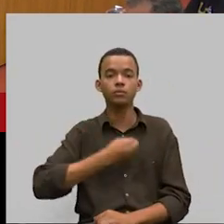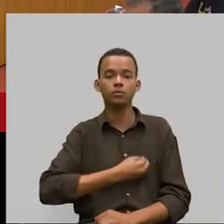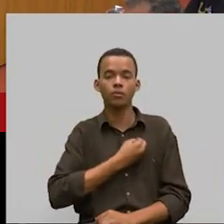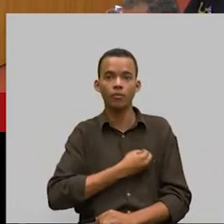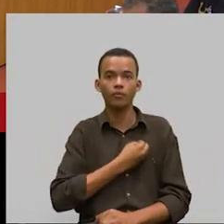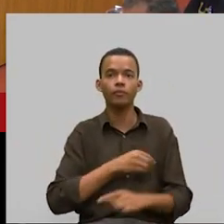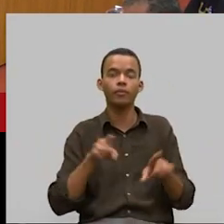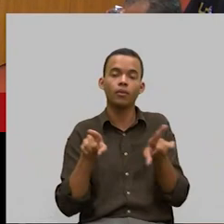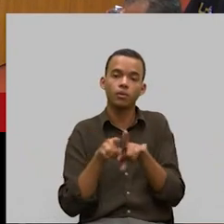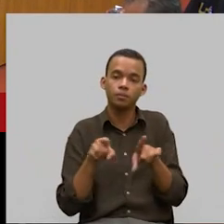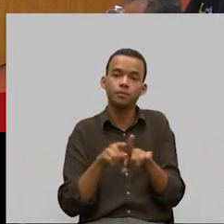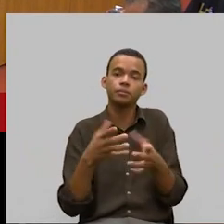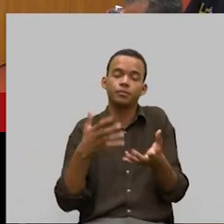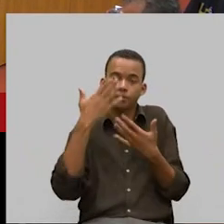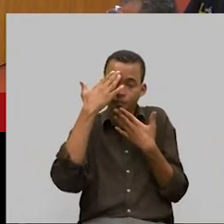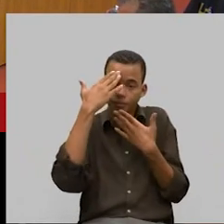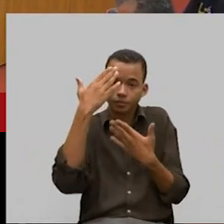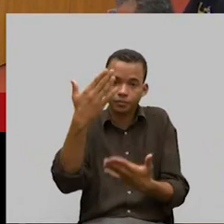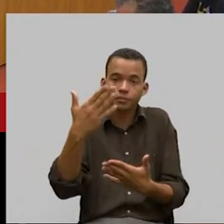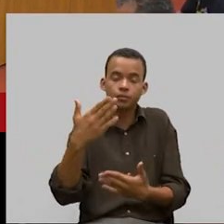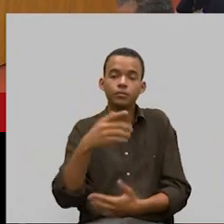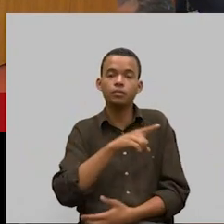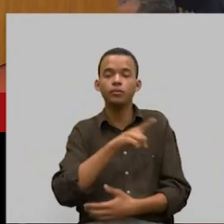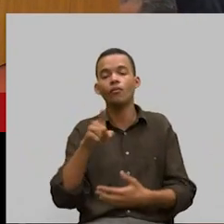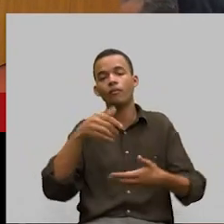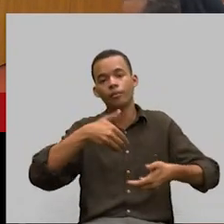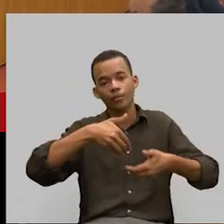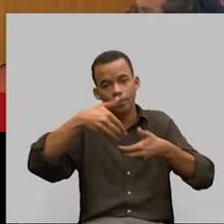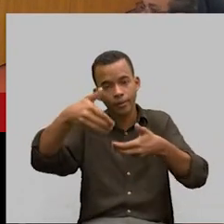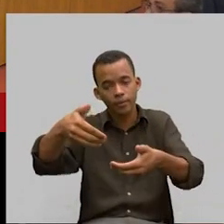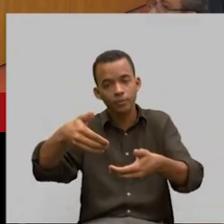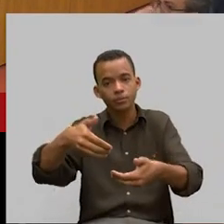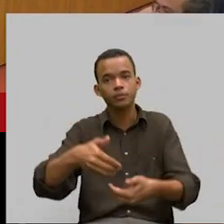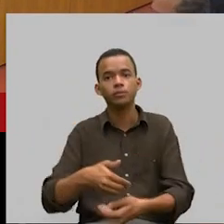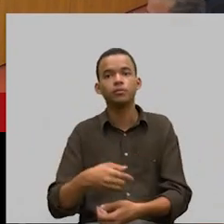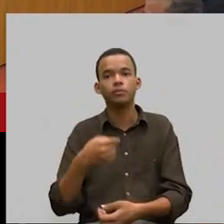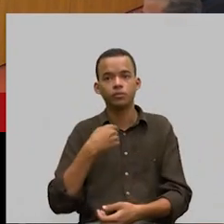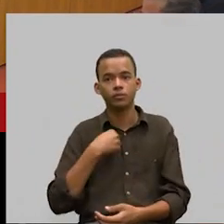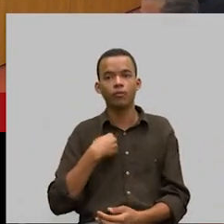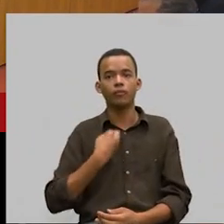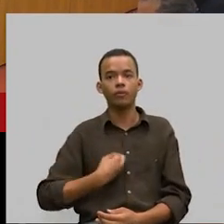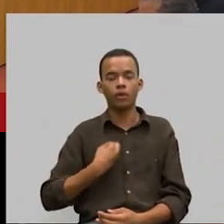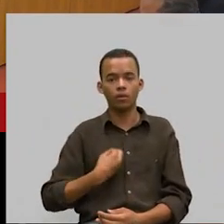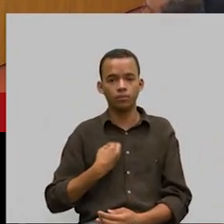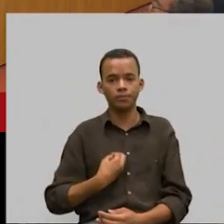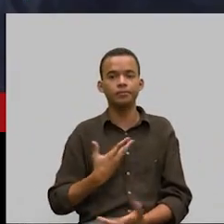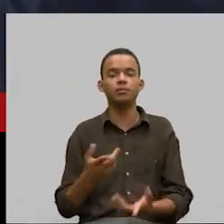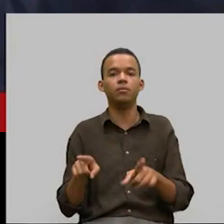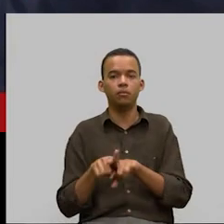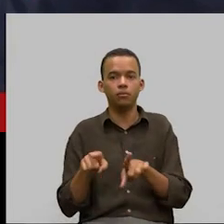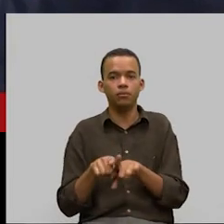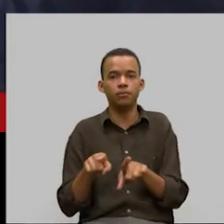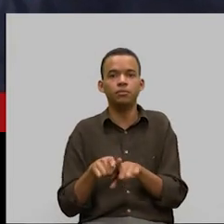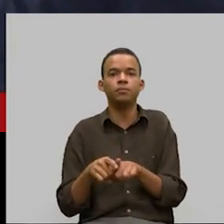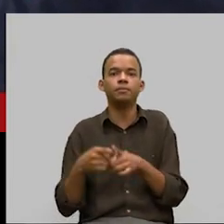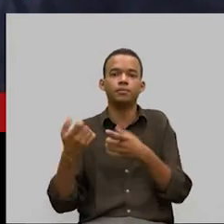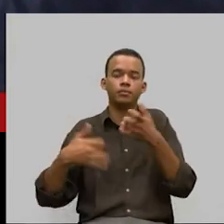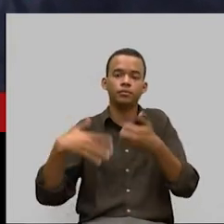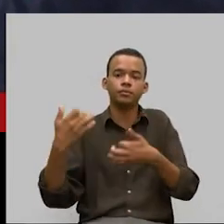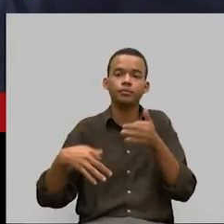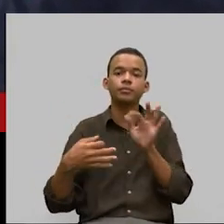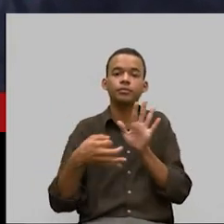também agradecer né pelo convite eh da gente fazer presente aqui trazer as nossas reivindicações